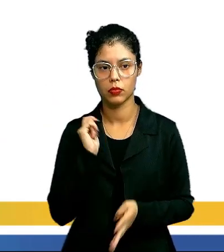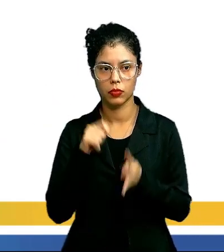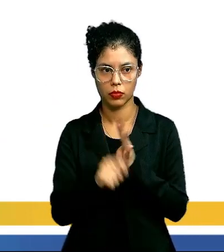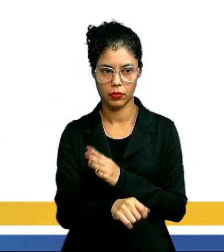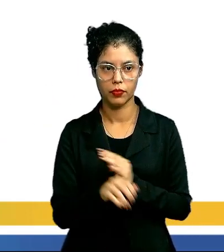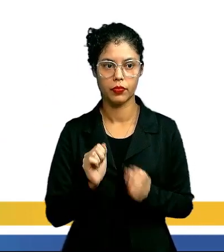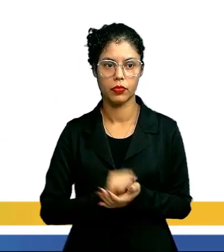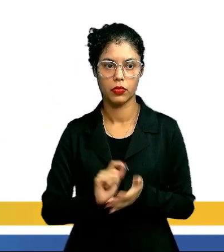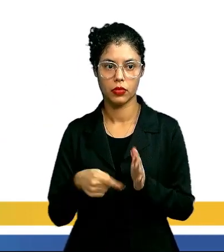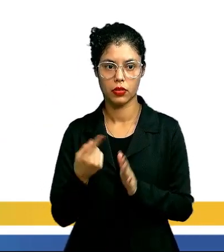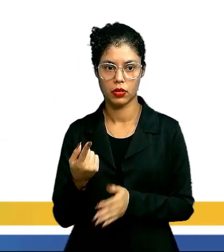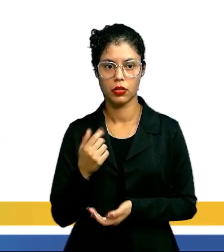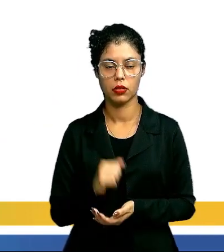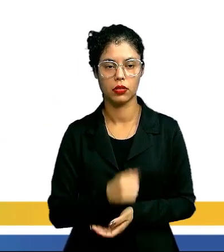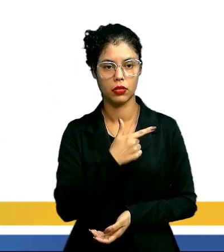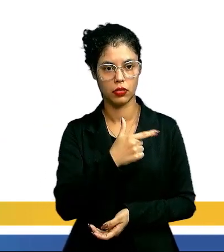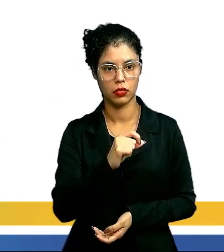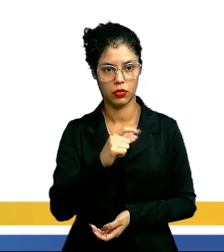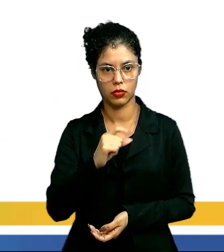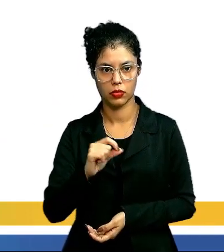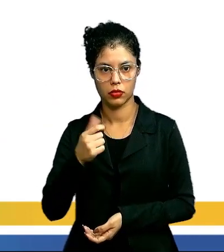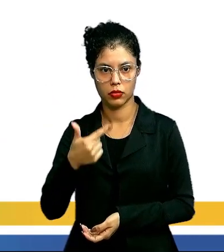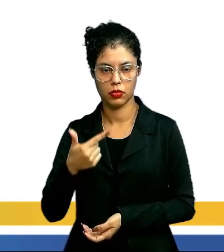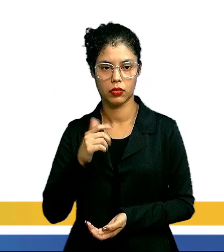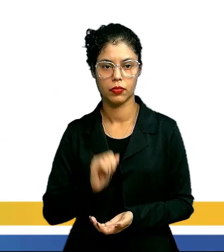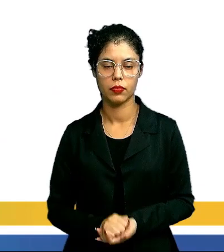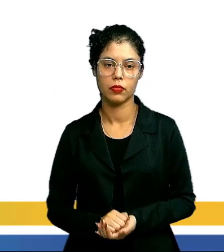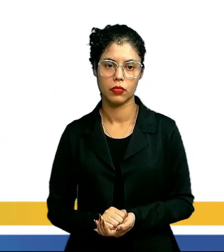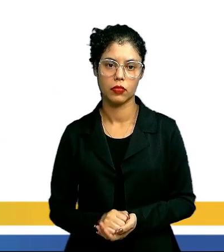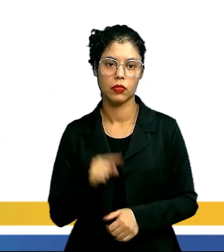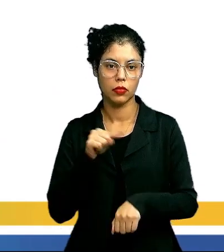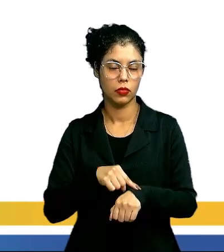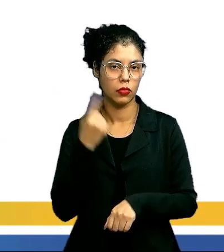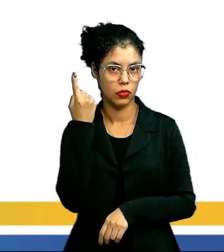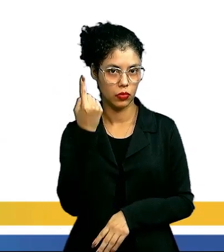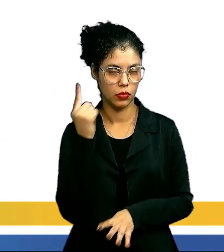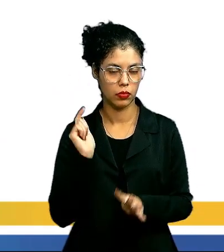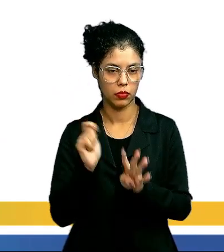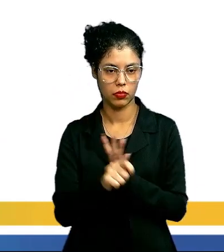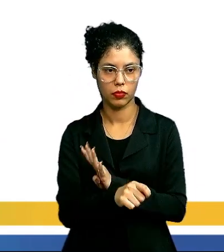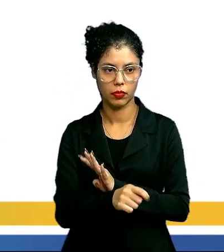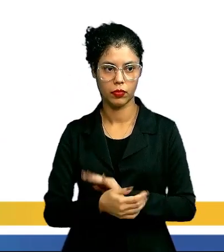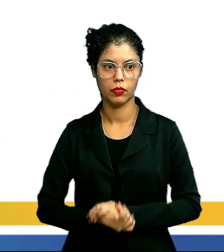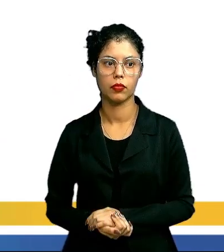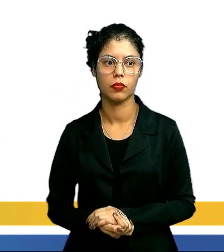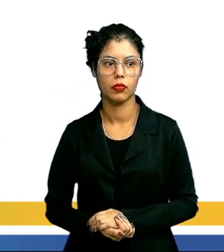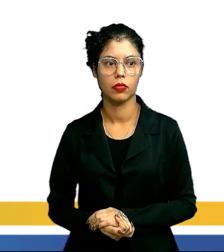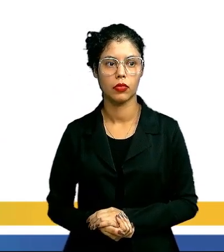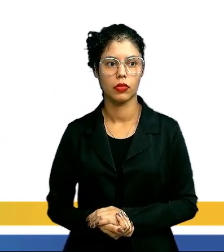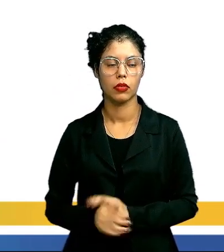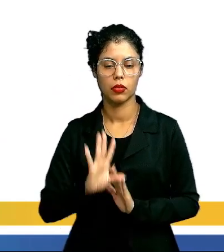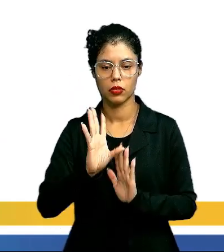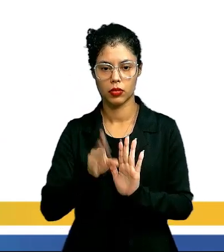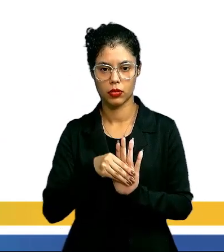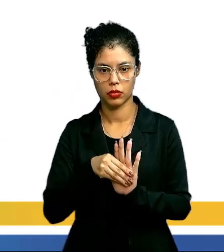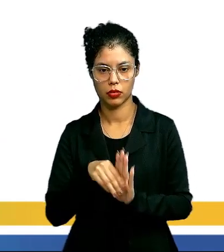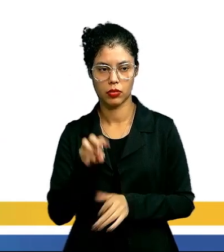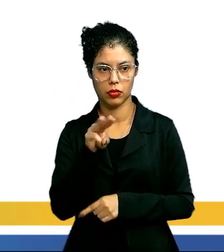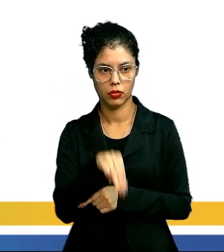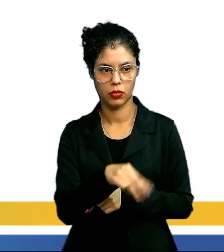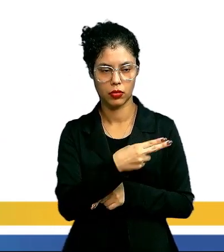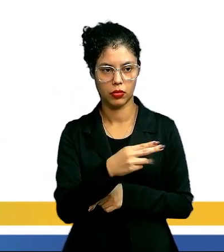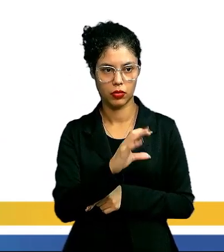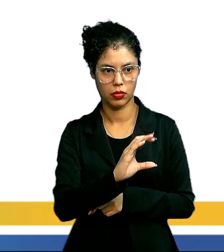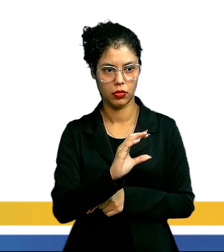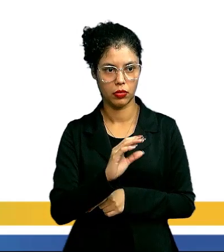vamos lá na primeira parcela o montante foi de 202 a um tempo de um mês então aplicando aí a fórmula